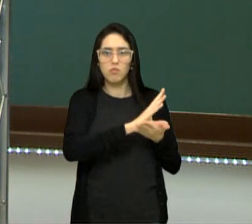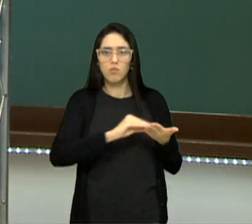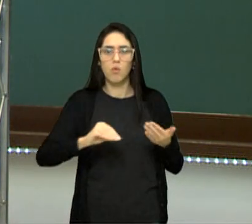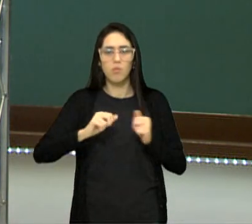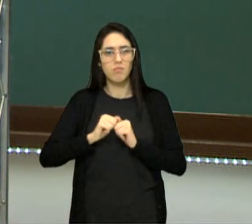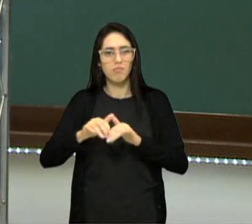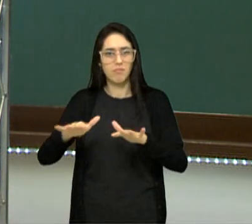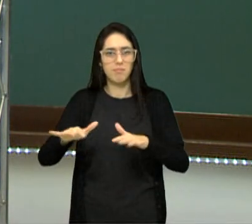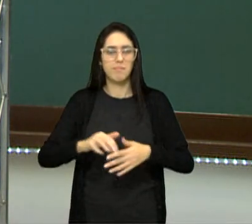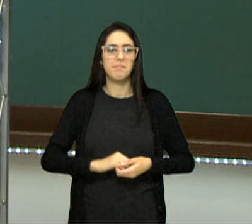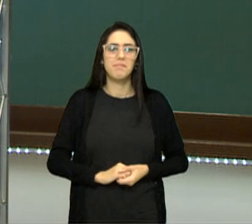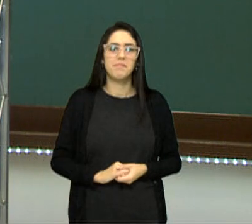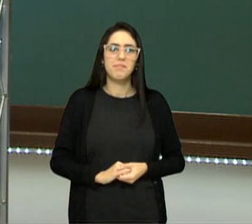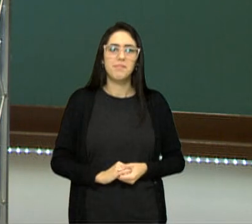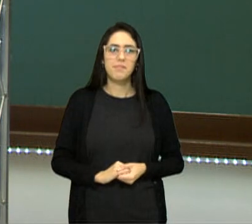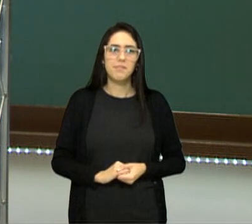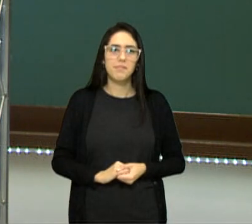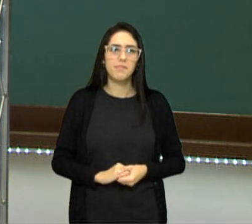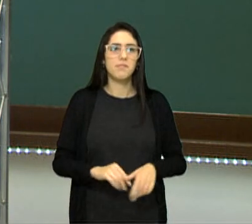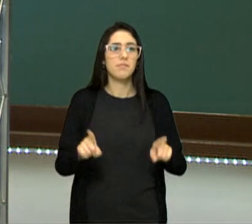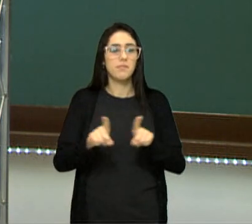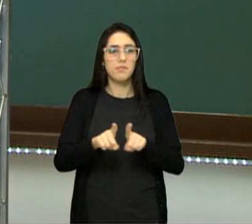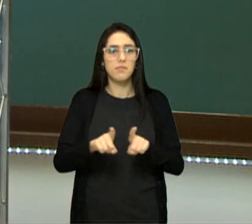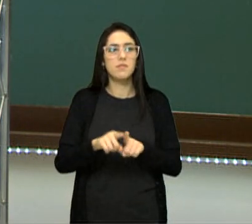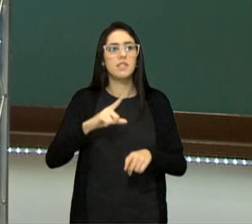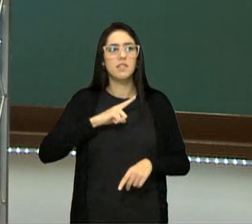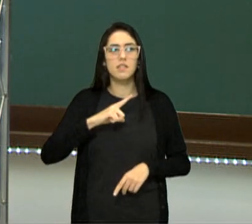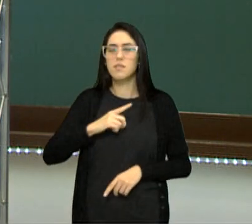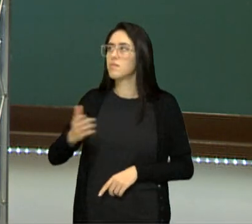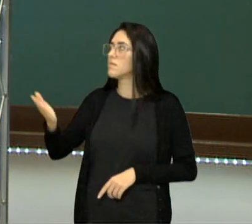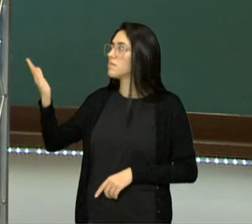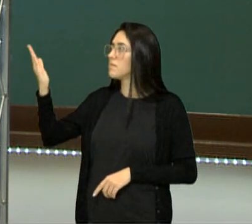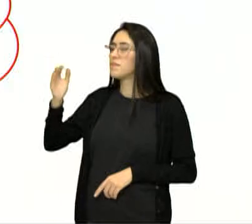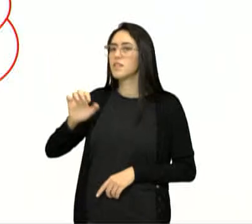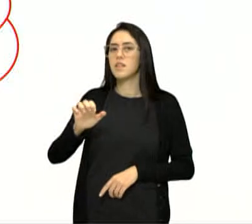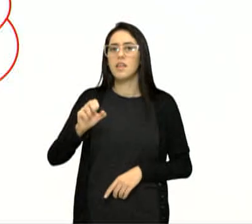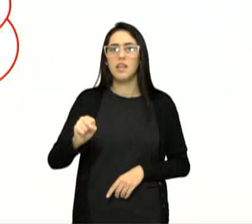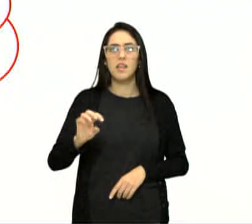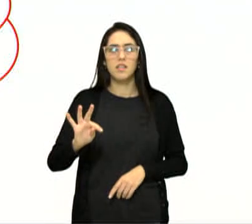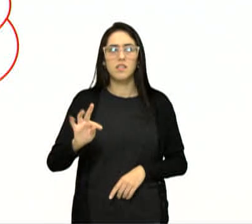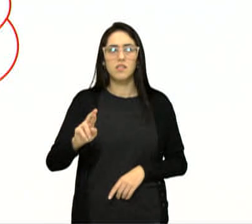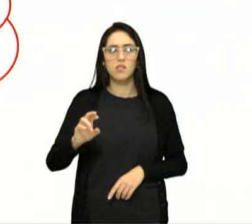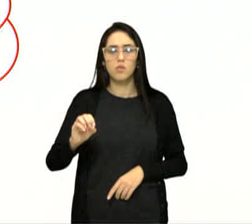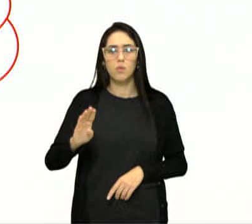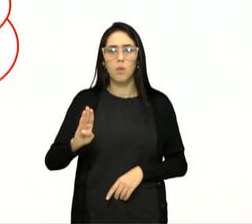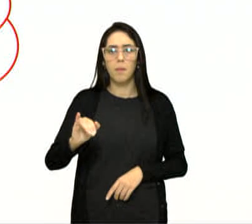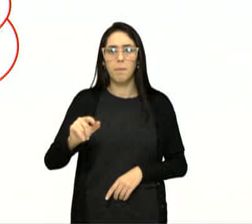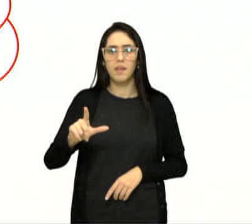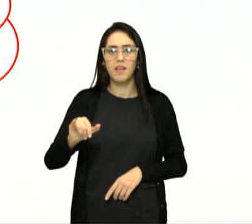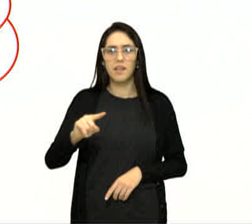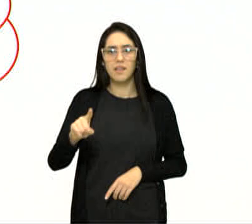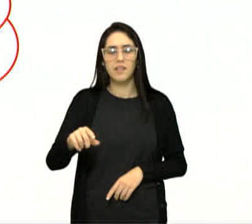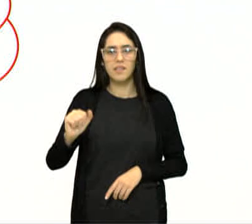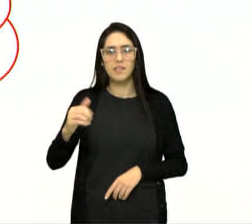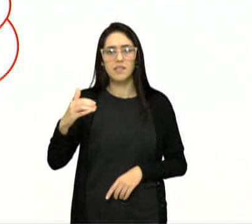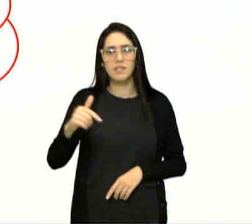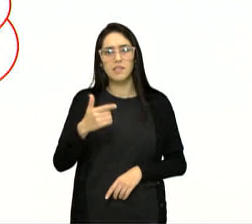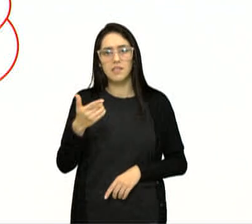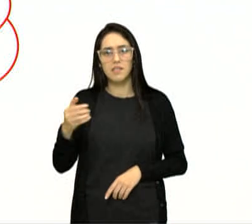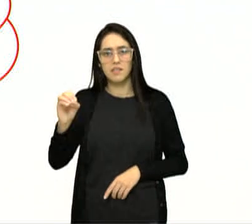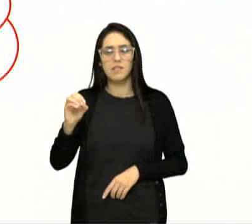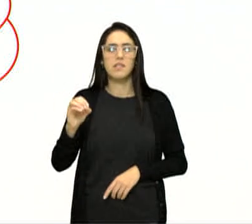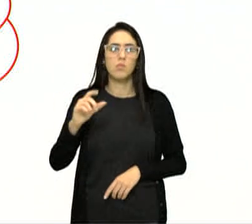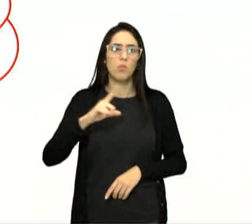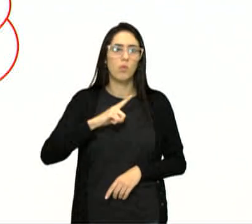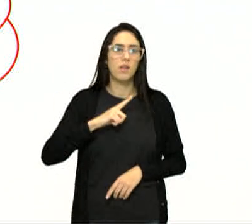inicial. Temos também a estrobilização, quando você vai ter uma divisão transversal do corpo do indivíduo, como por